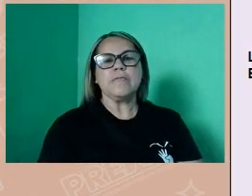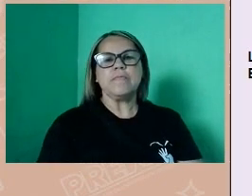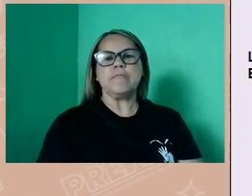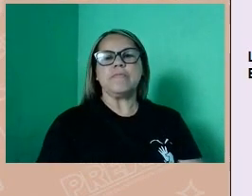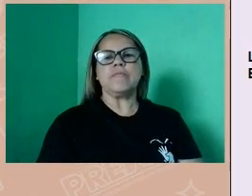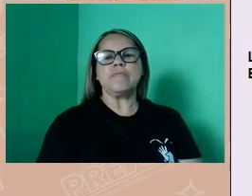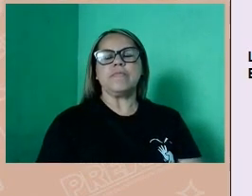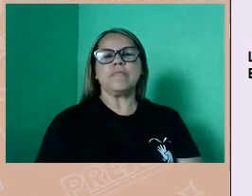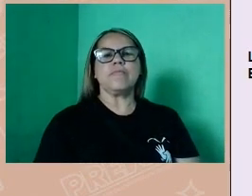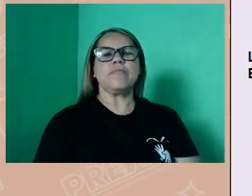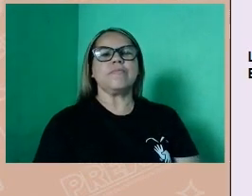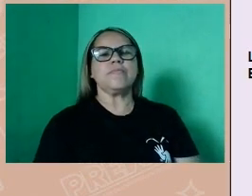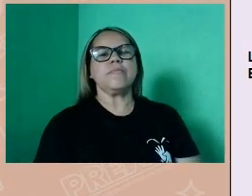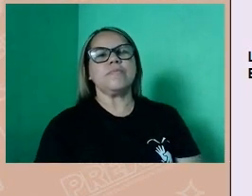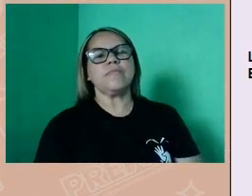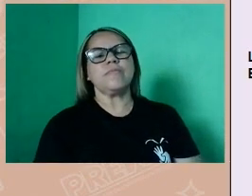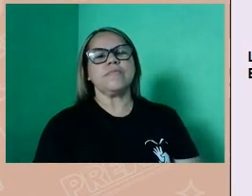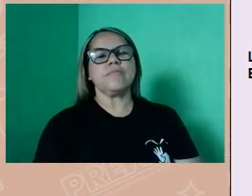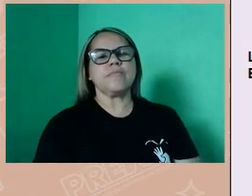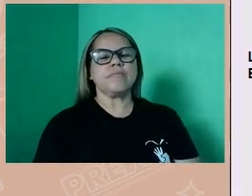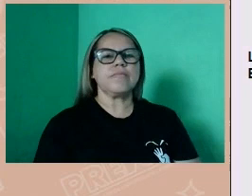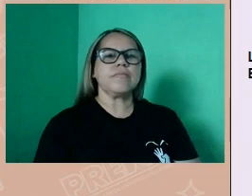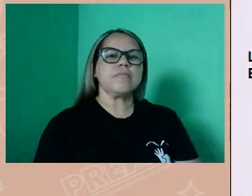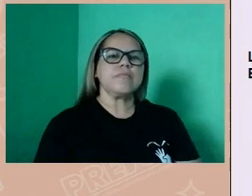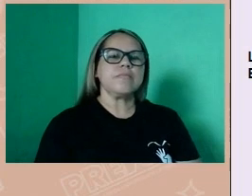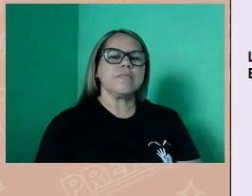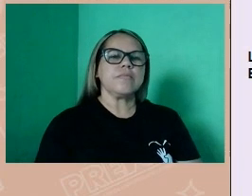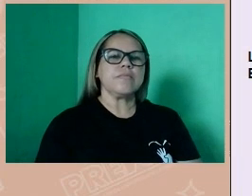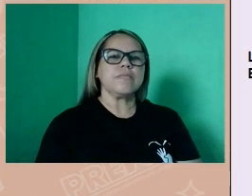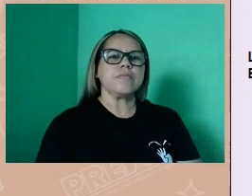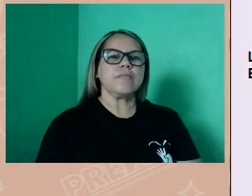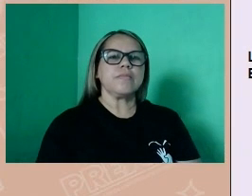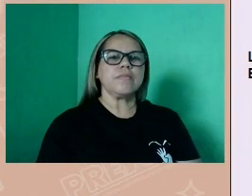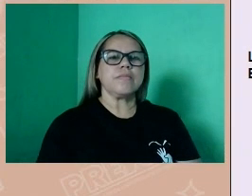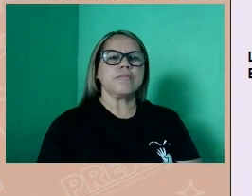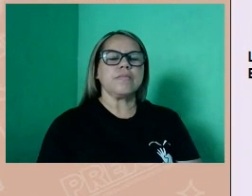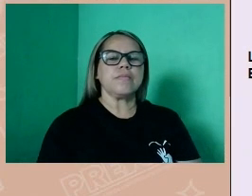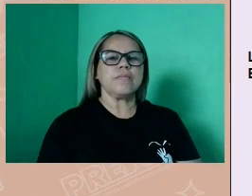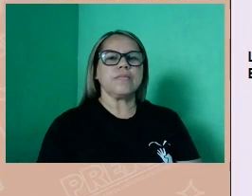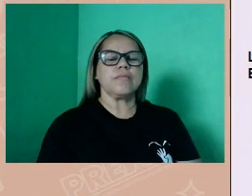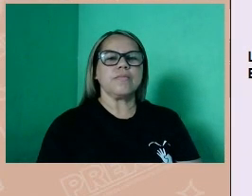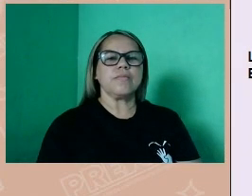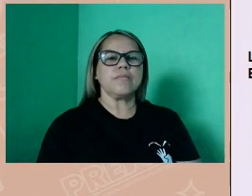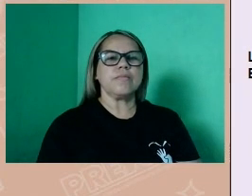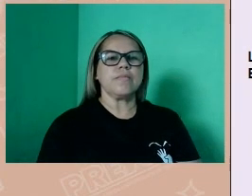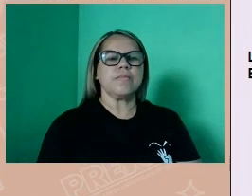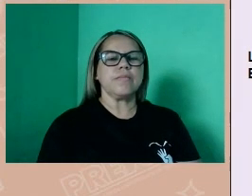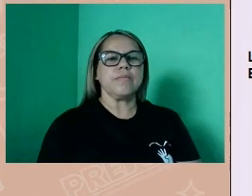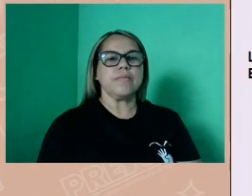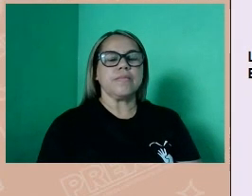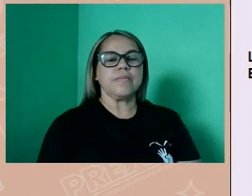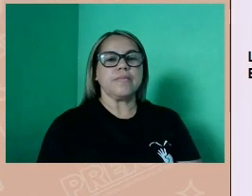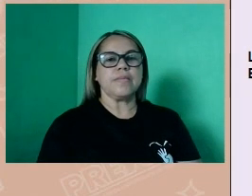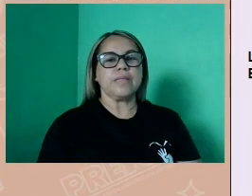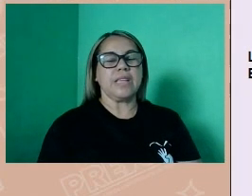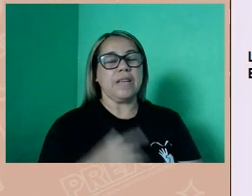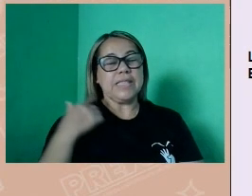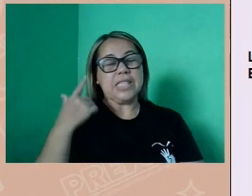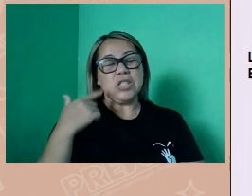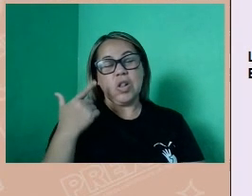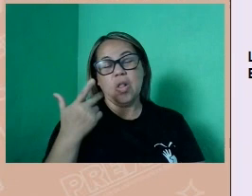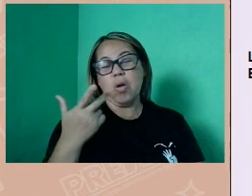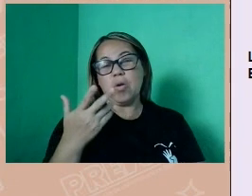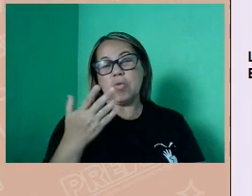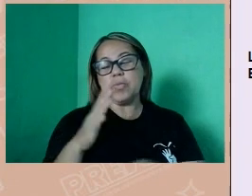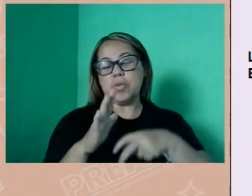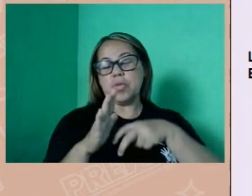performing death defying stunts involving public transportation em Brasil então esses loucos do surf eles